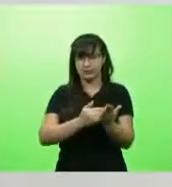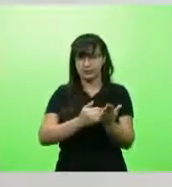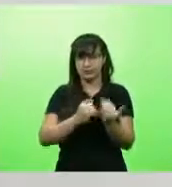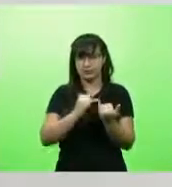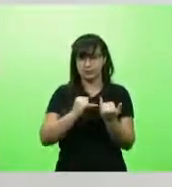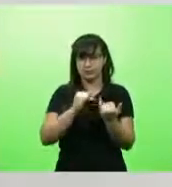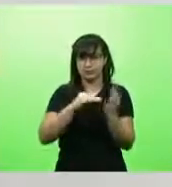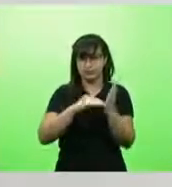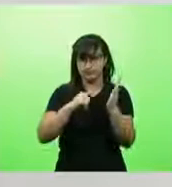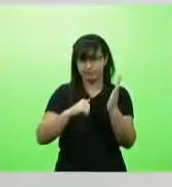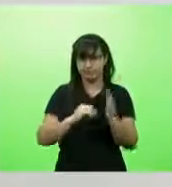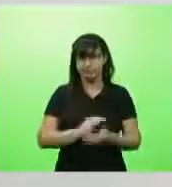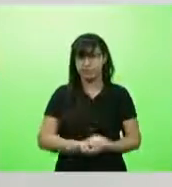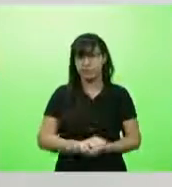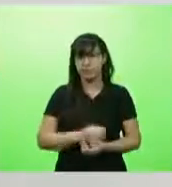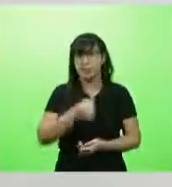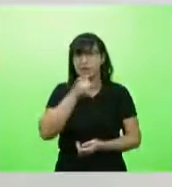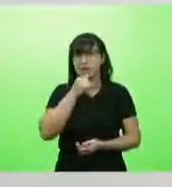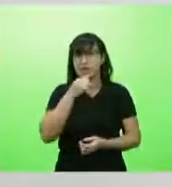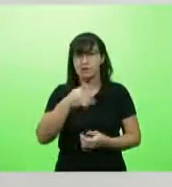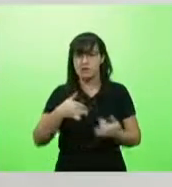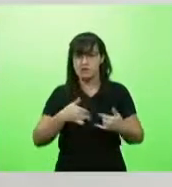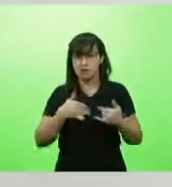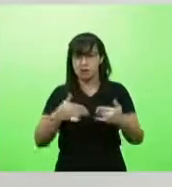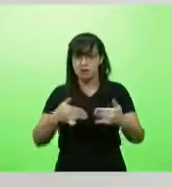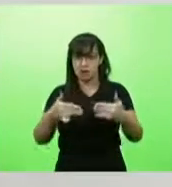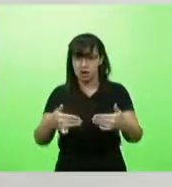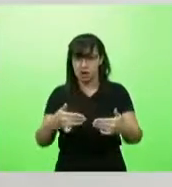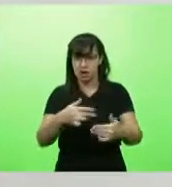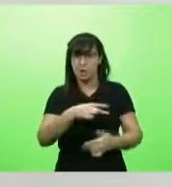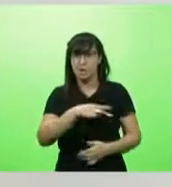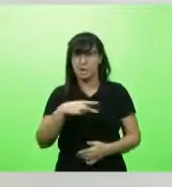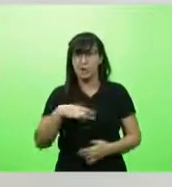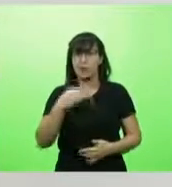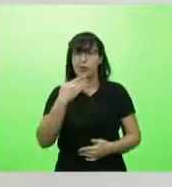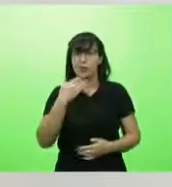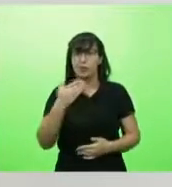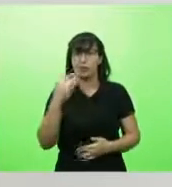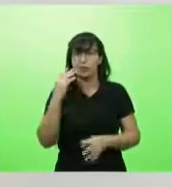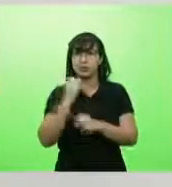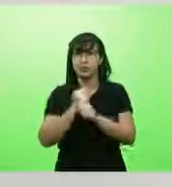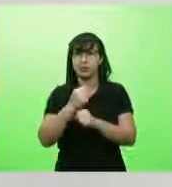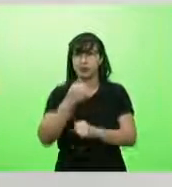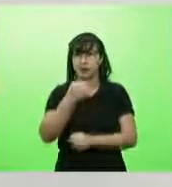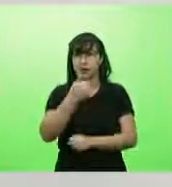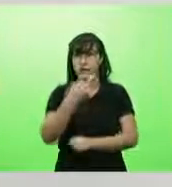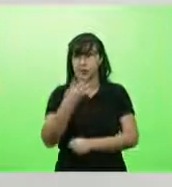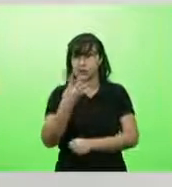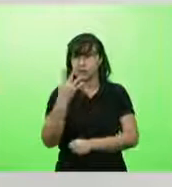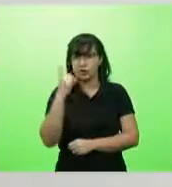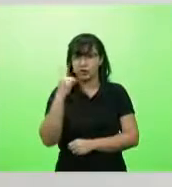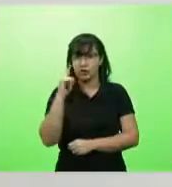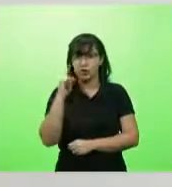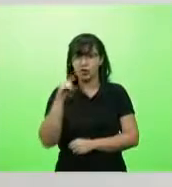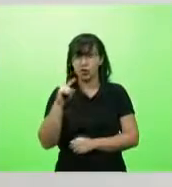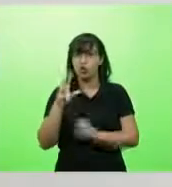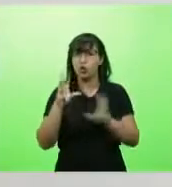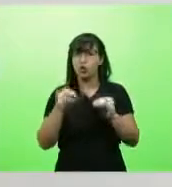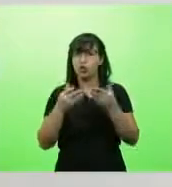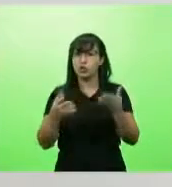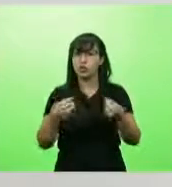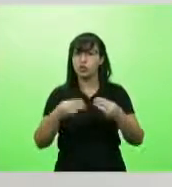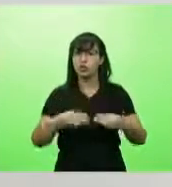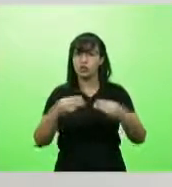o Ministério Público de Santa Catarina pediu lockdown de 14 dias. Então, todos do Ministério Público